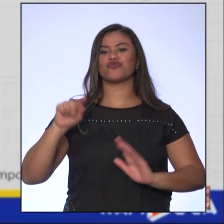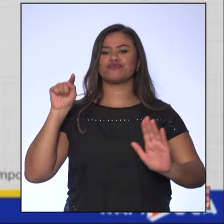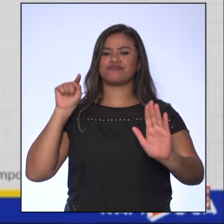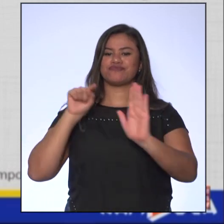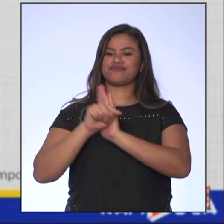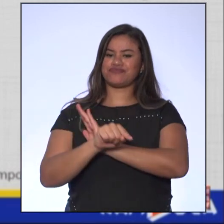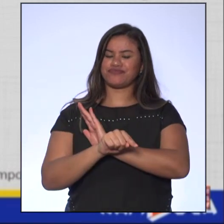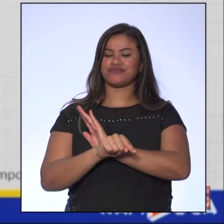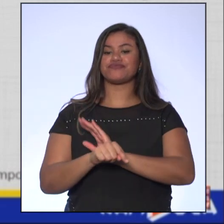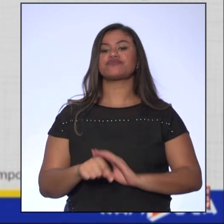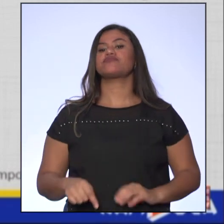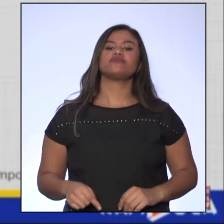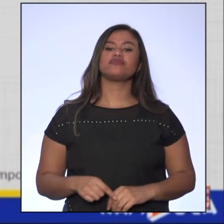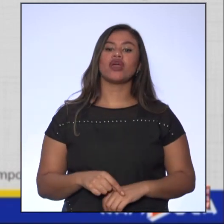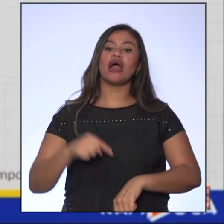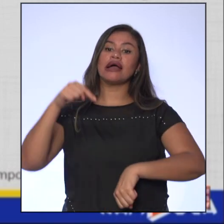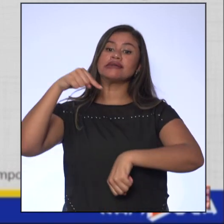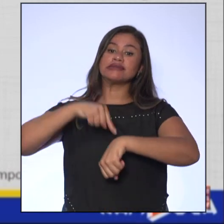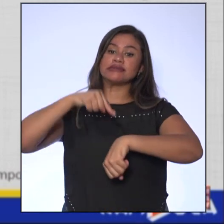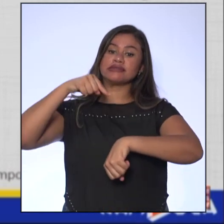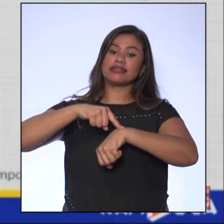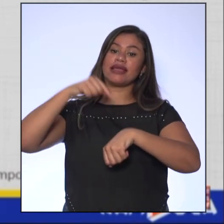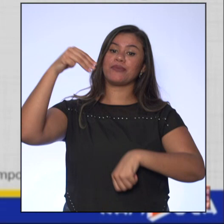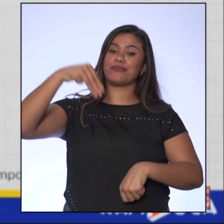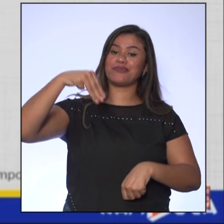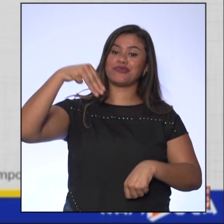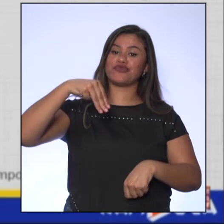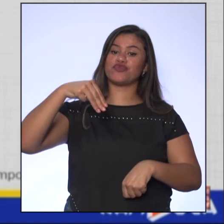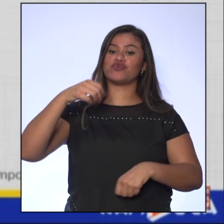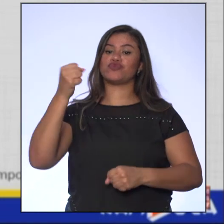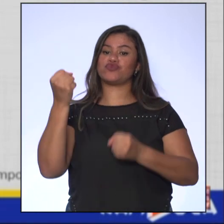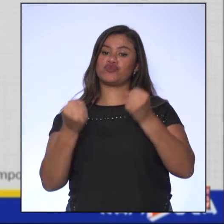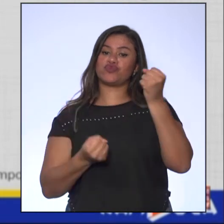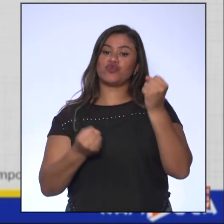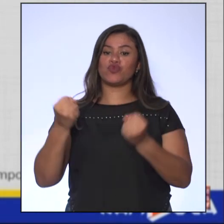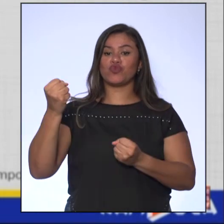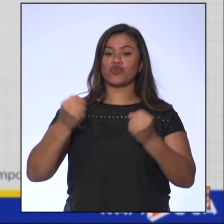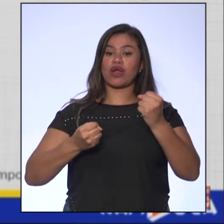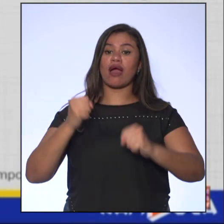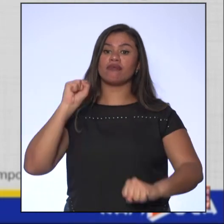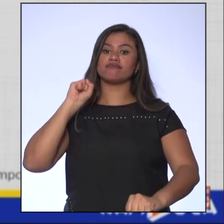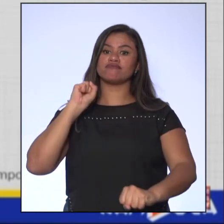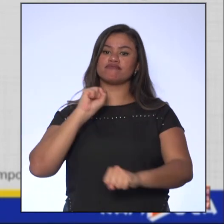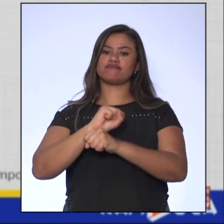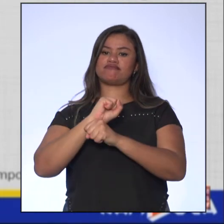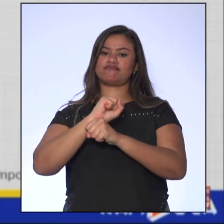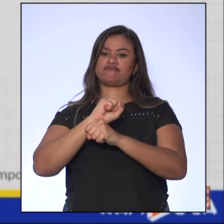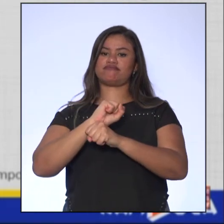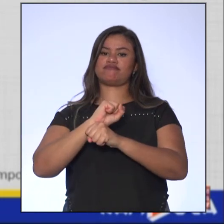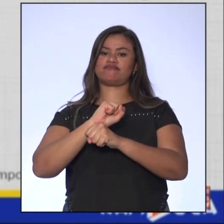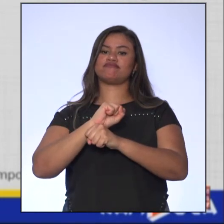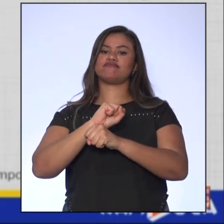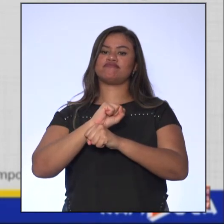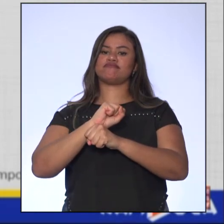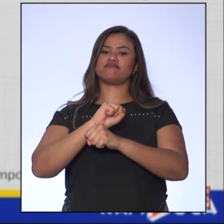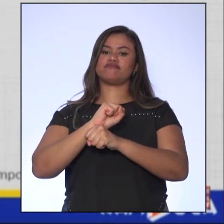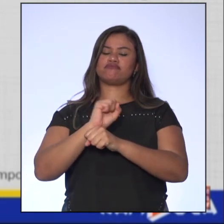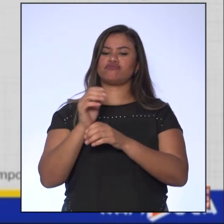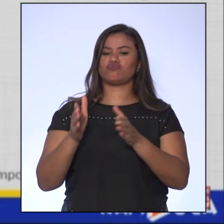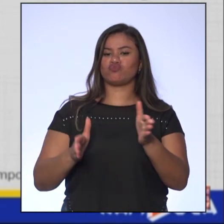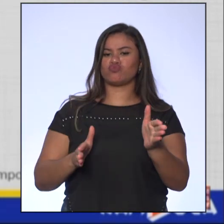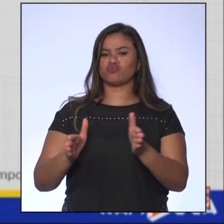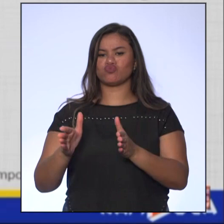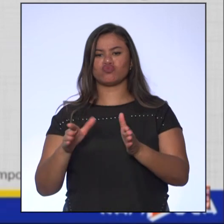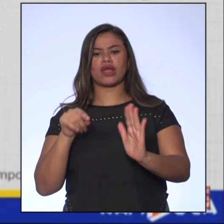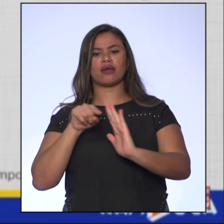pergunta. Quantos minutos o veículo permaneceu imóvel ao longo do intervalo